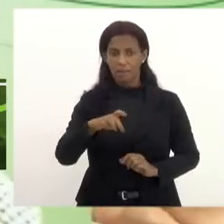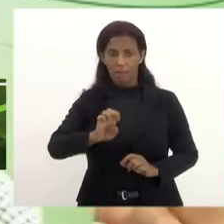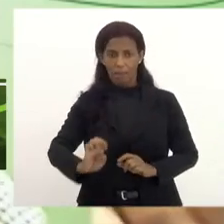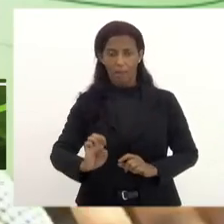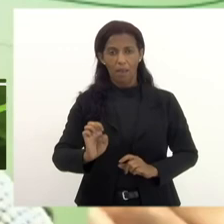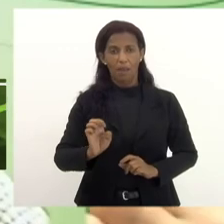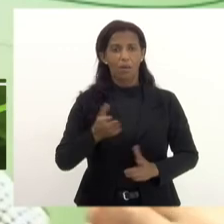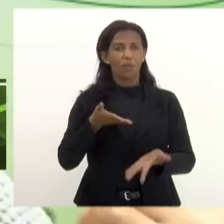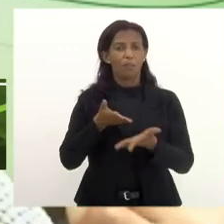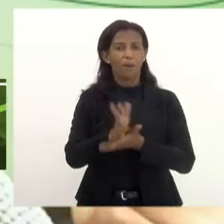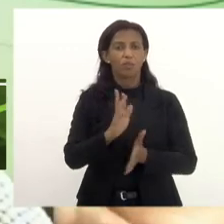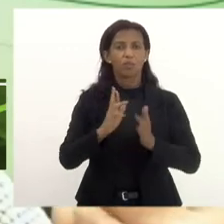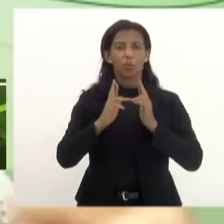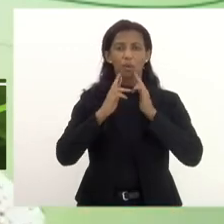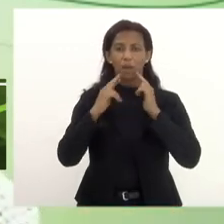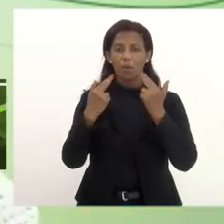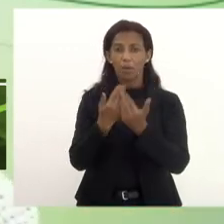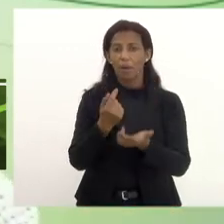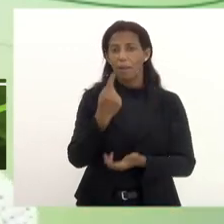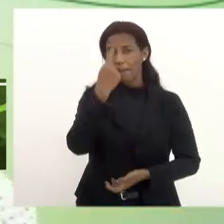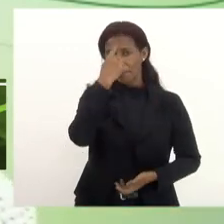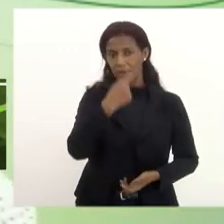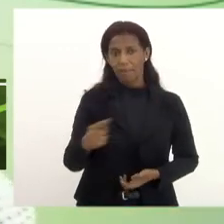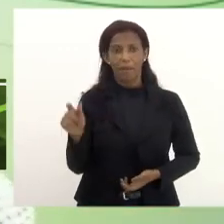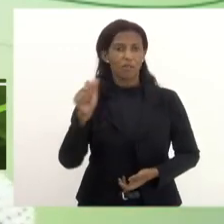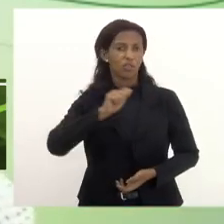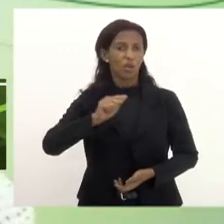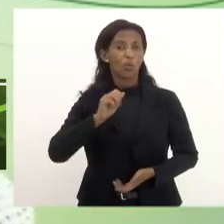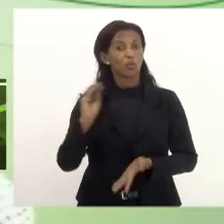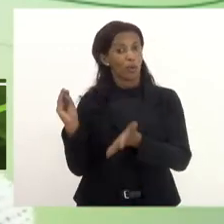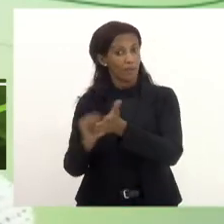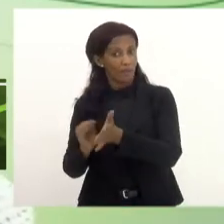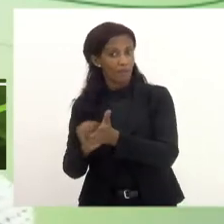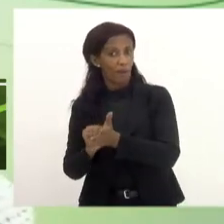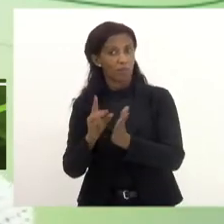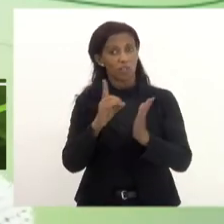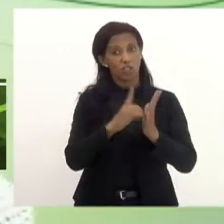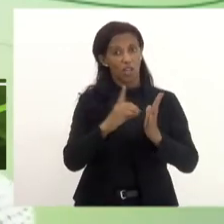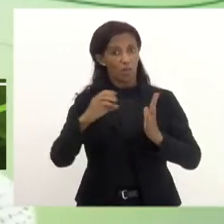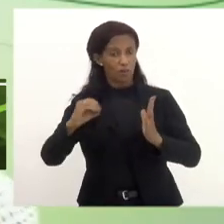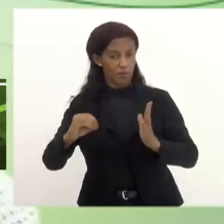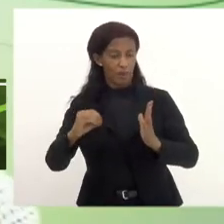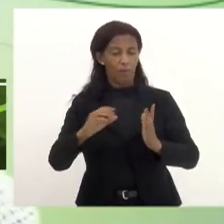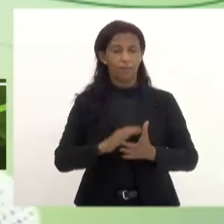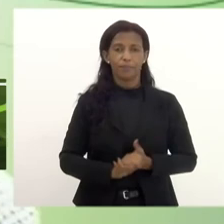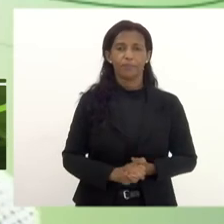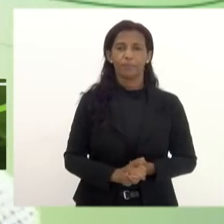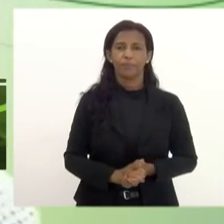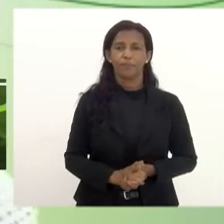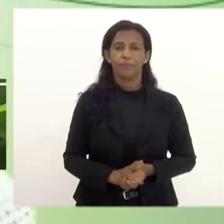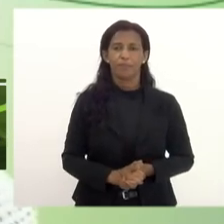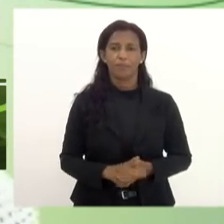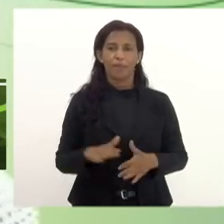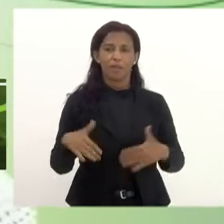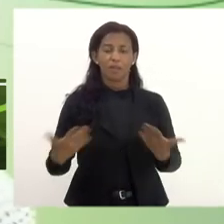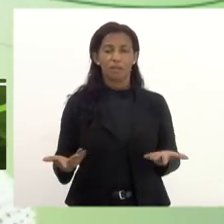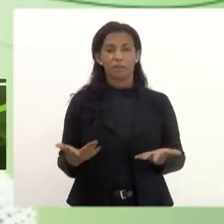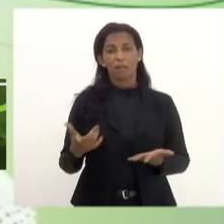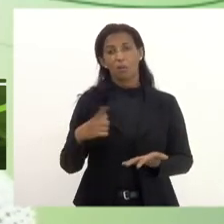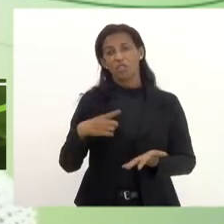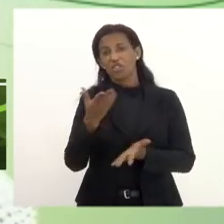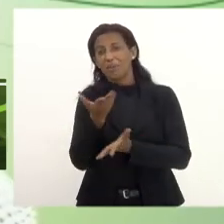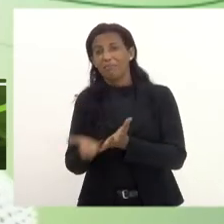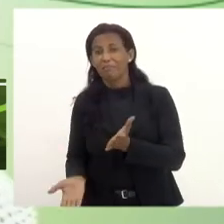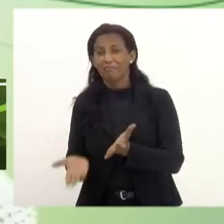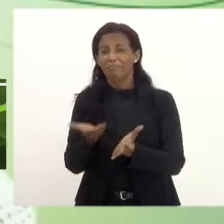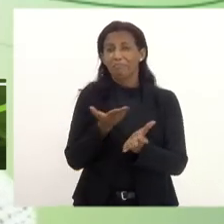reunião na primeira semana de agosto, só que ela ainda não foi publicada no Diário Oficial, essa resolução do CNPE. Então, assim, com isso a gente está